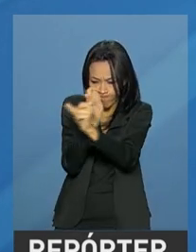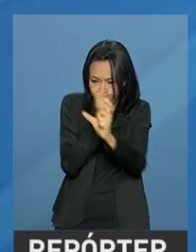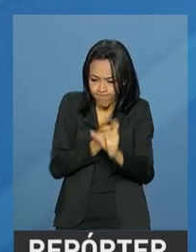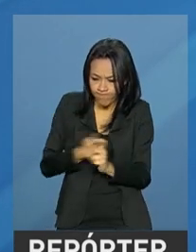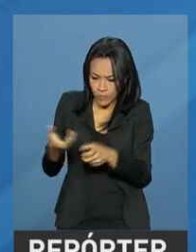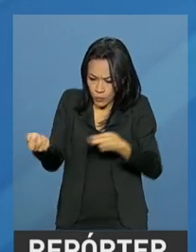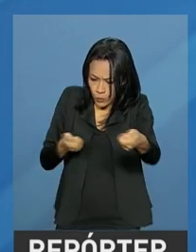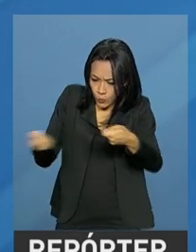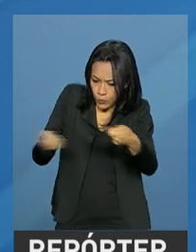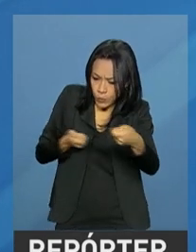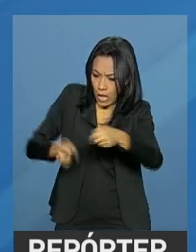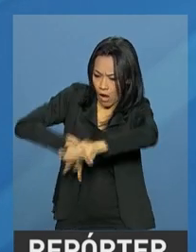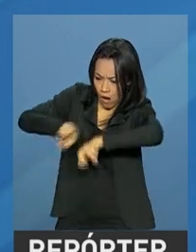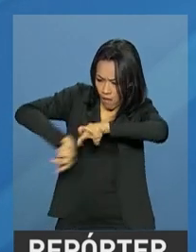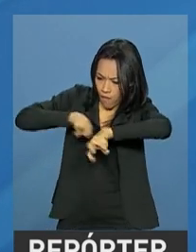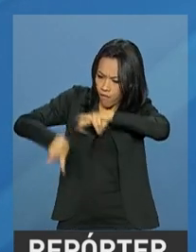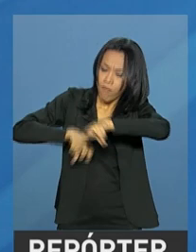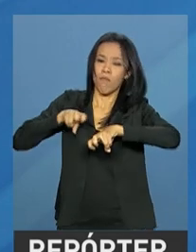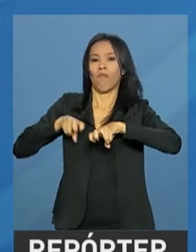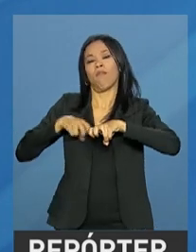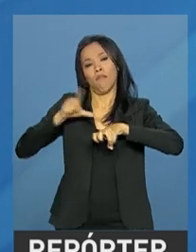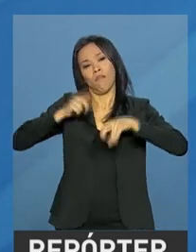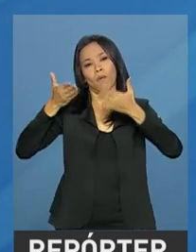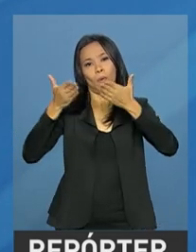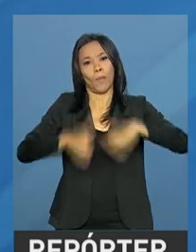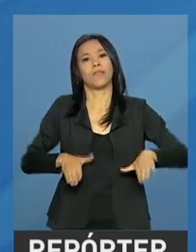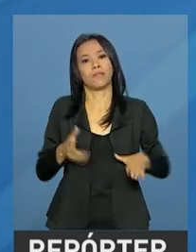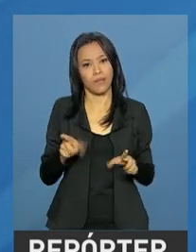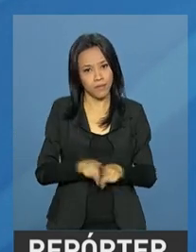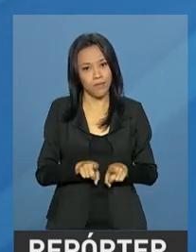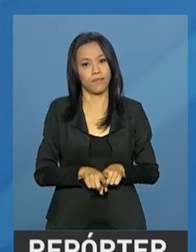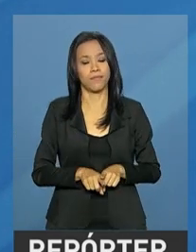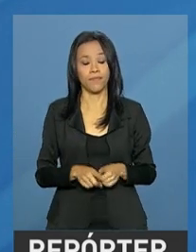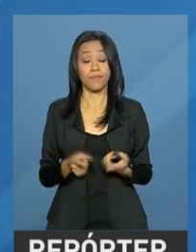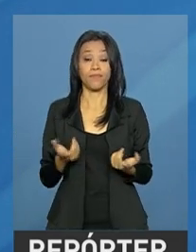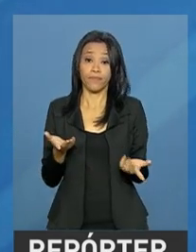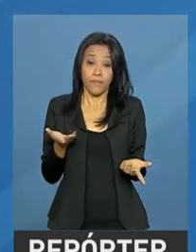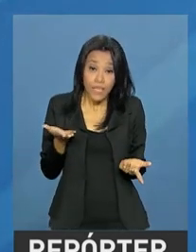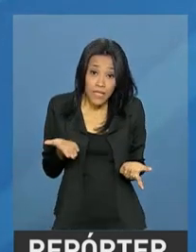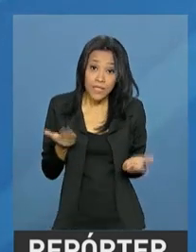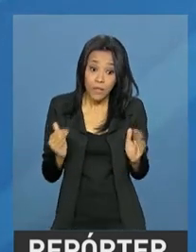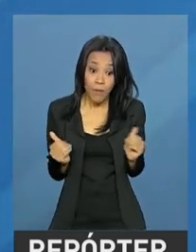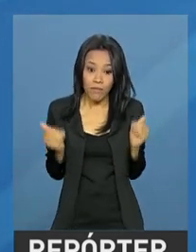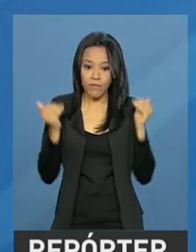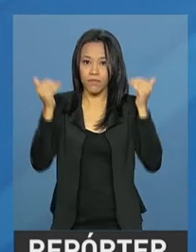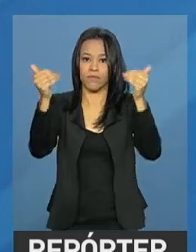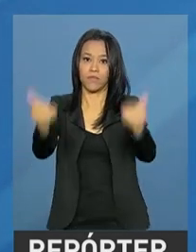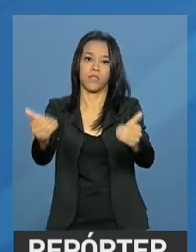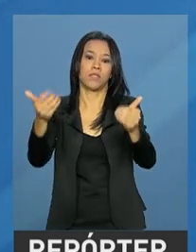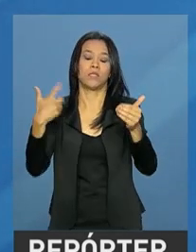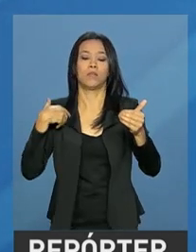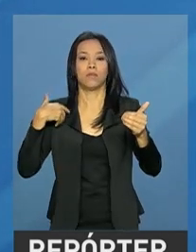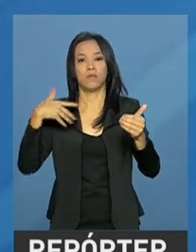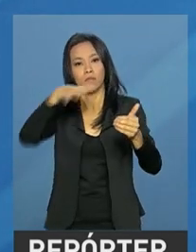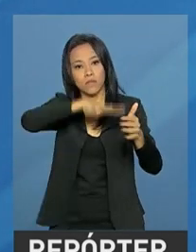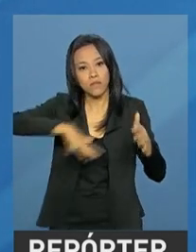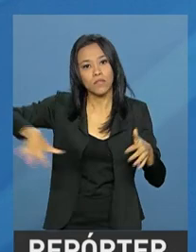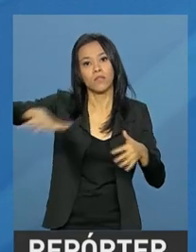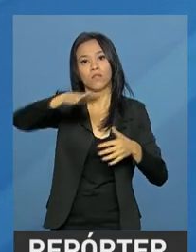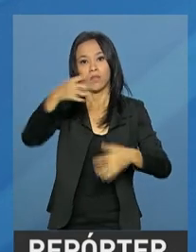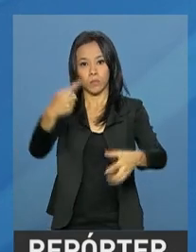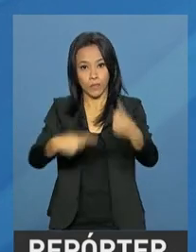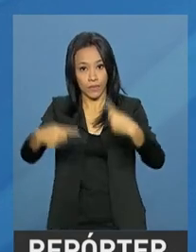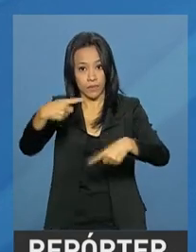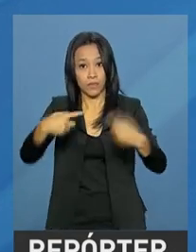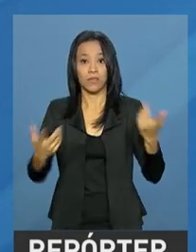e esse avanço é um ganho em ganho de civilidade política um ganho